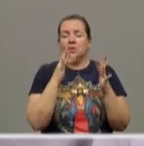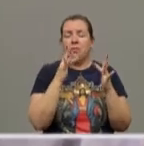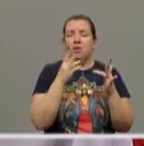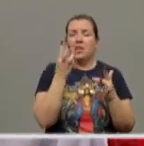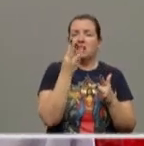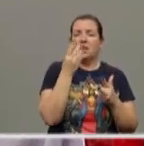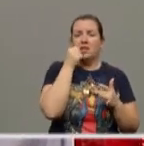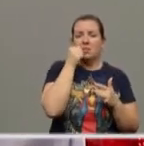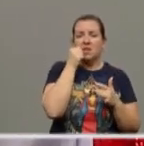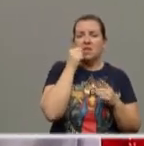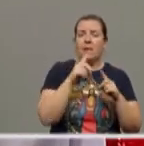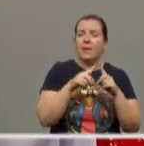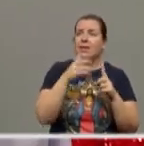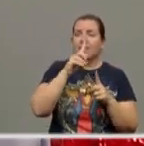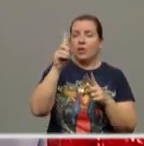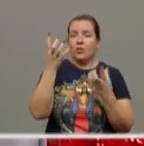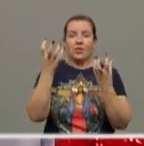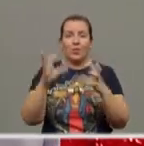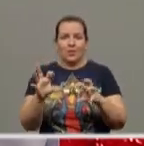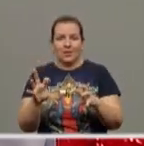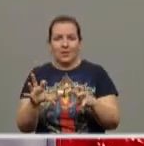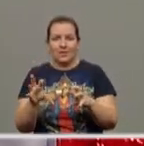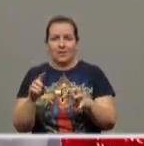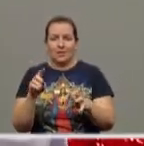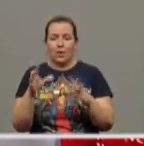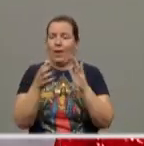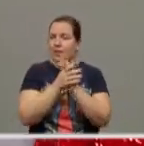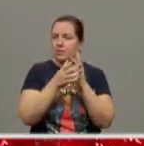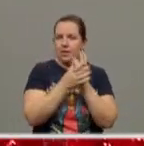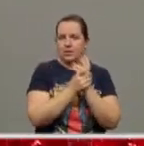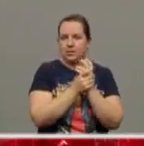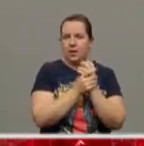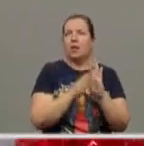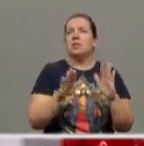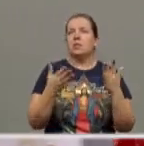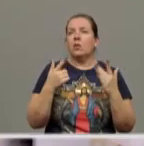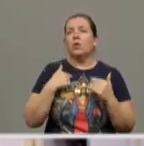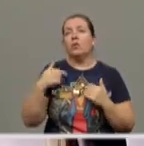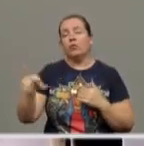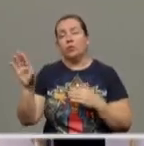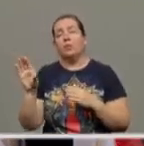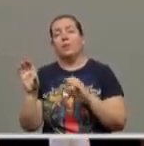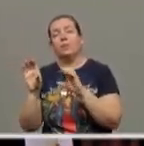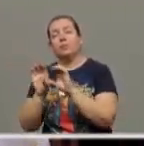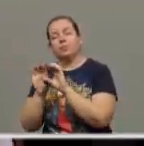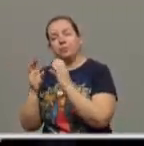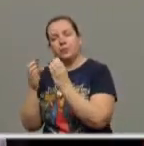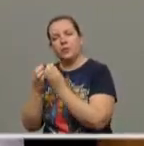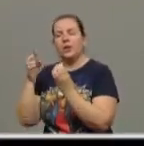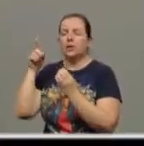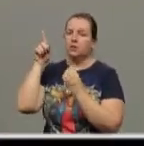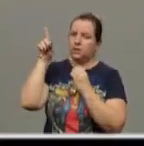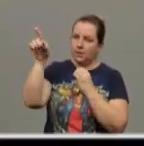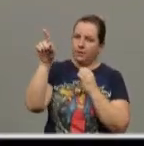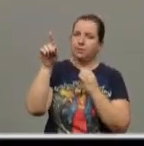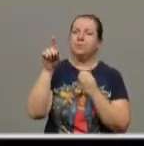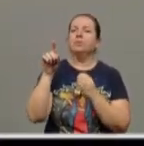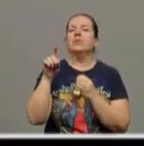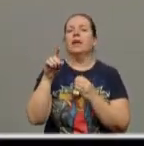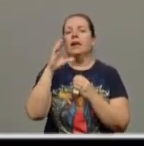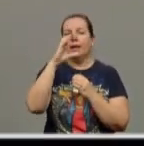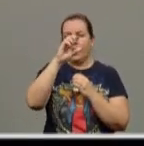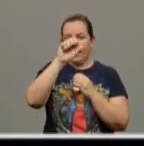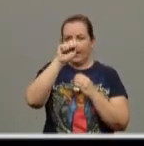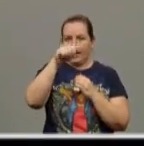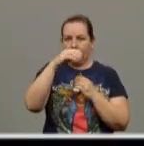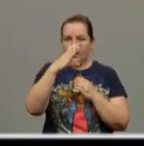eu inventei de ir para a comunidade Canção Nova, né? E inventei ainda mais de conversar com o padre Jonas Abib. Vocês conhecem